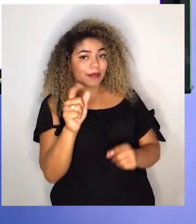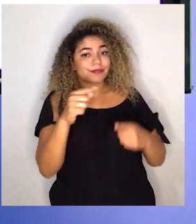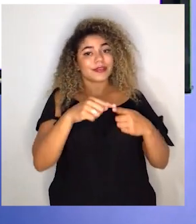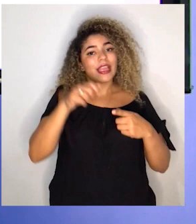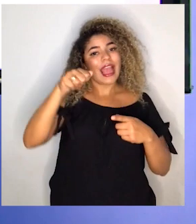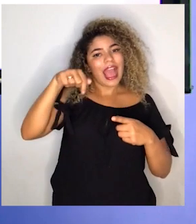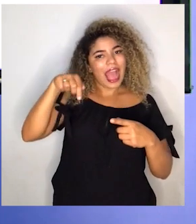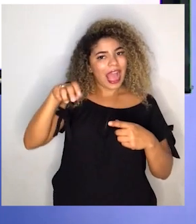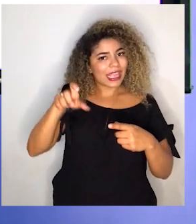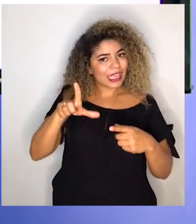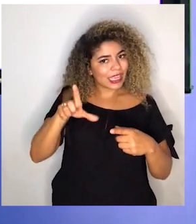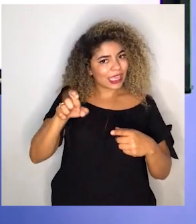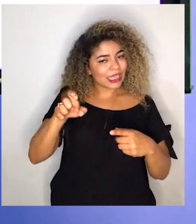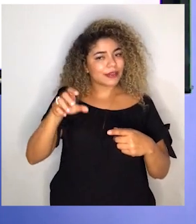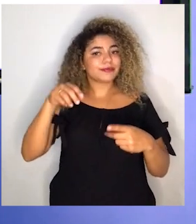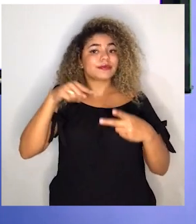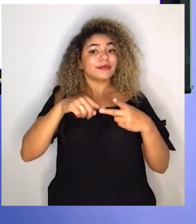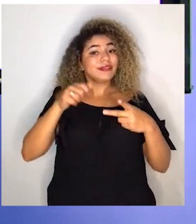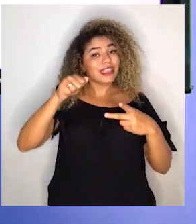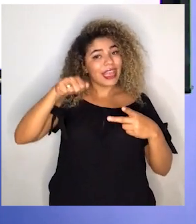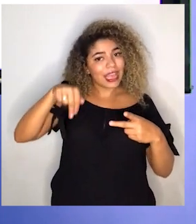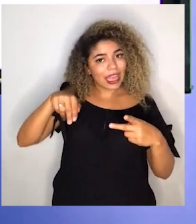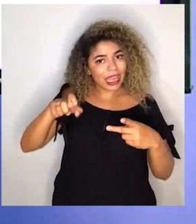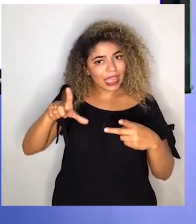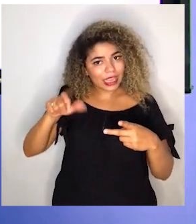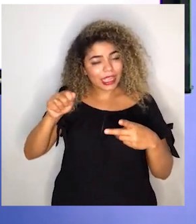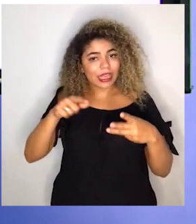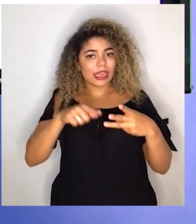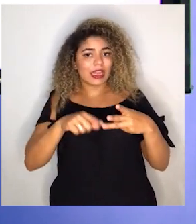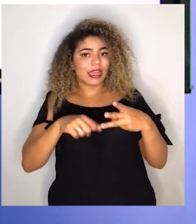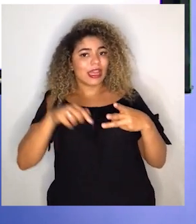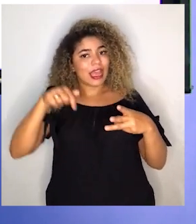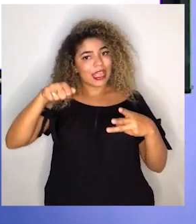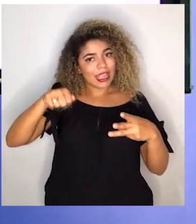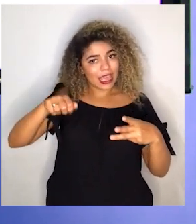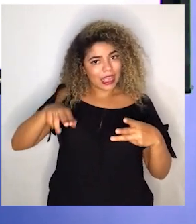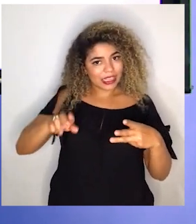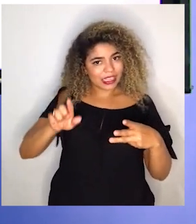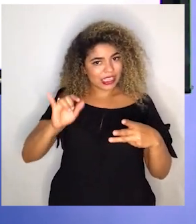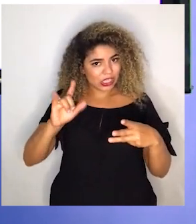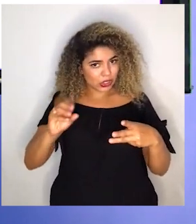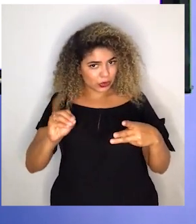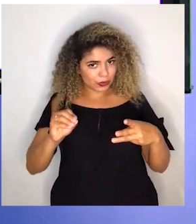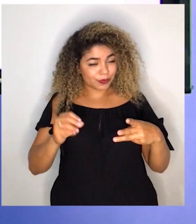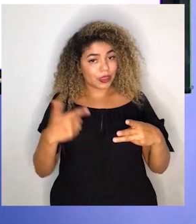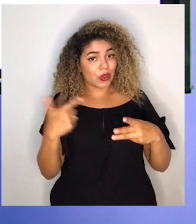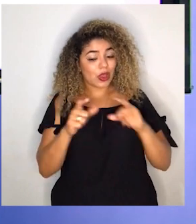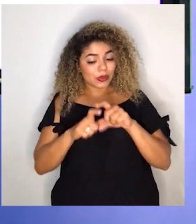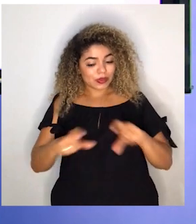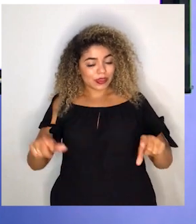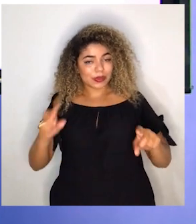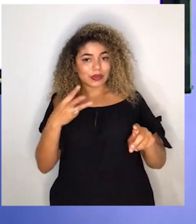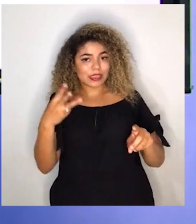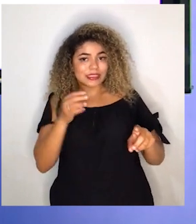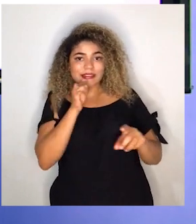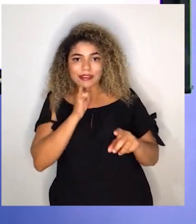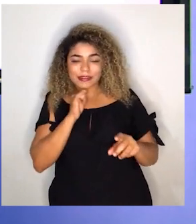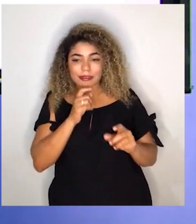utilizamos aquele, aquela, aqueles, aquelas e aquilo, como no terceiro